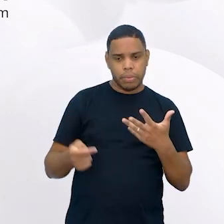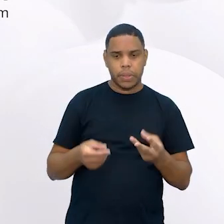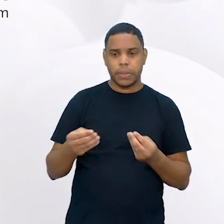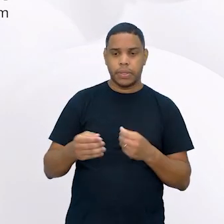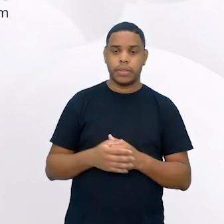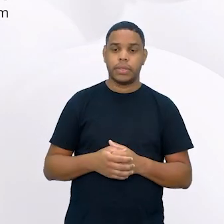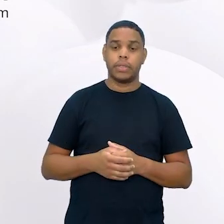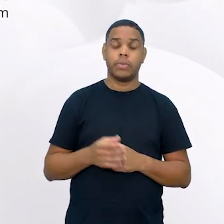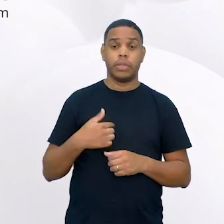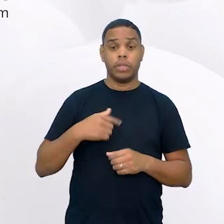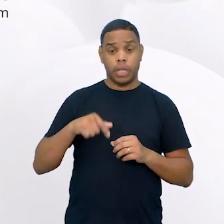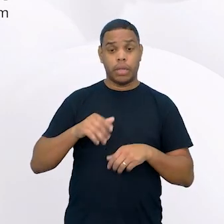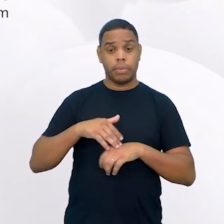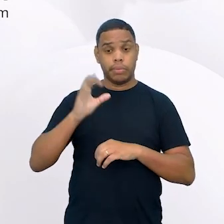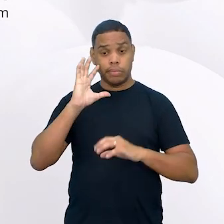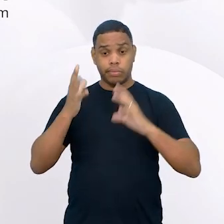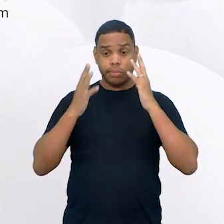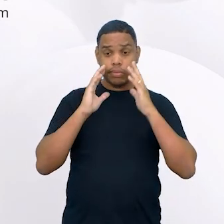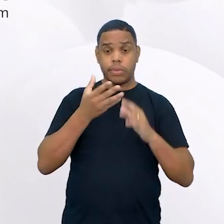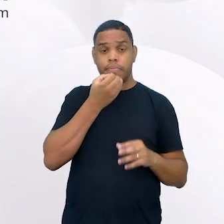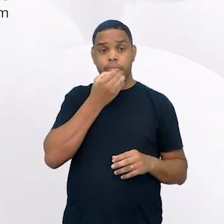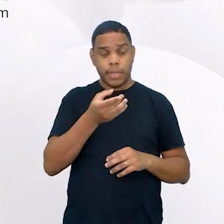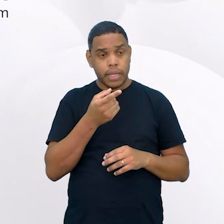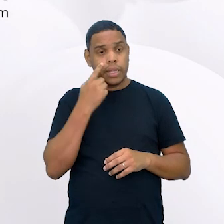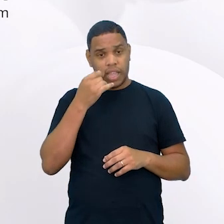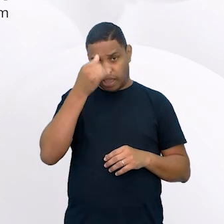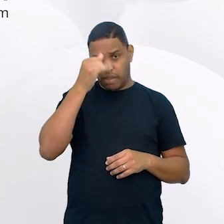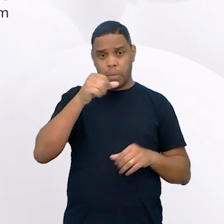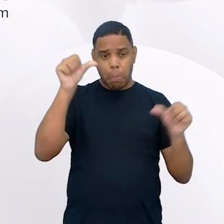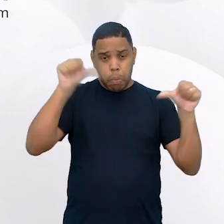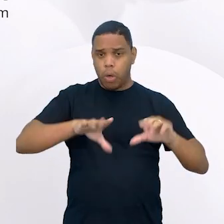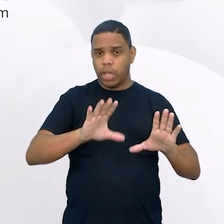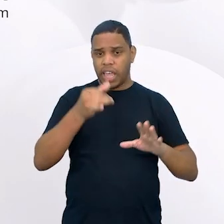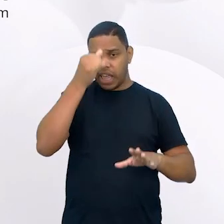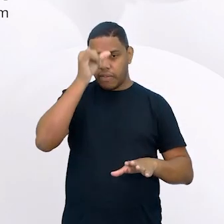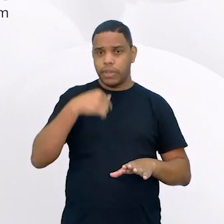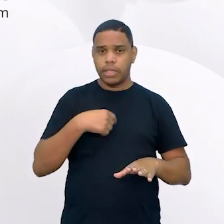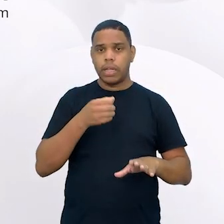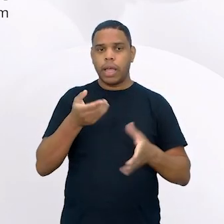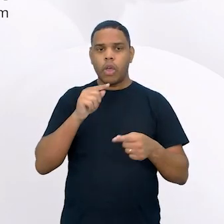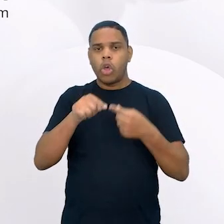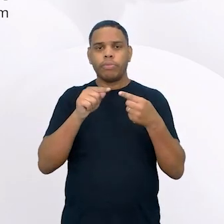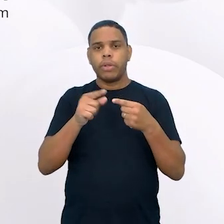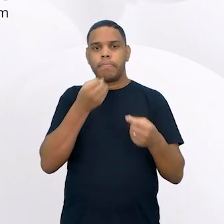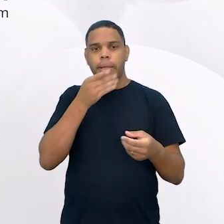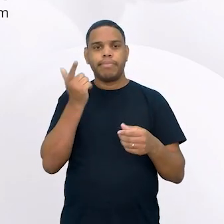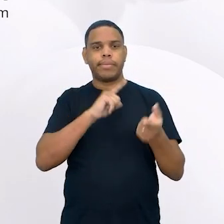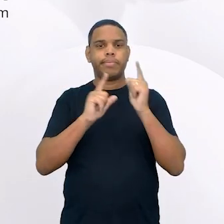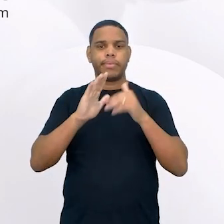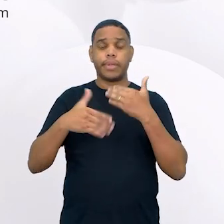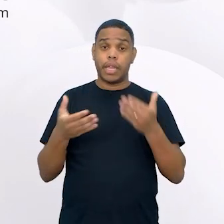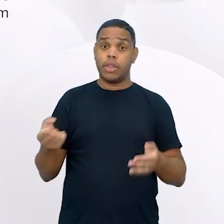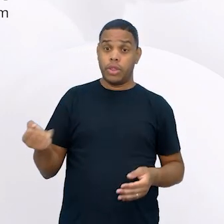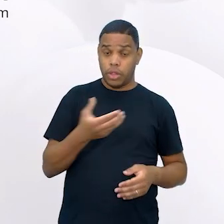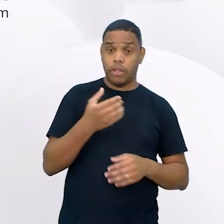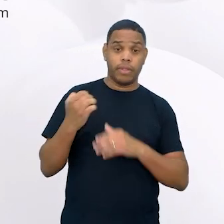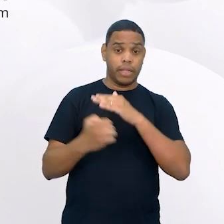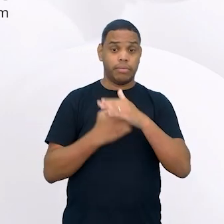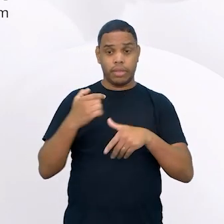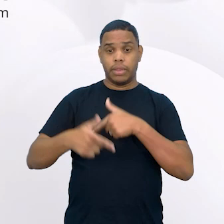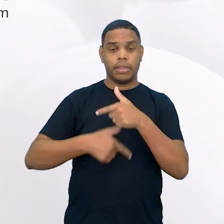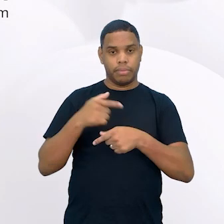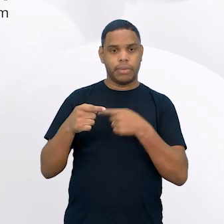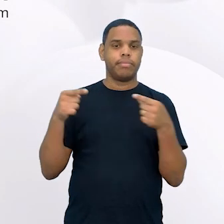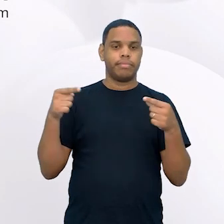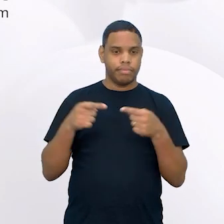fatores, uma decisão que gere muito bem com o mínimo de mal. E isso é a base do conceito das novas empresas que trabalham